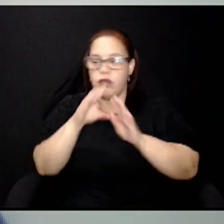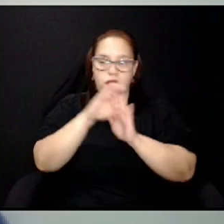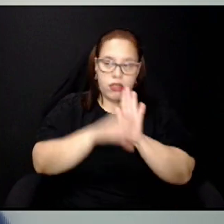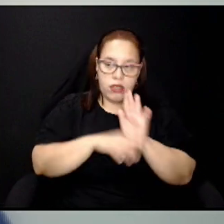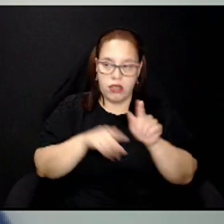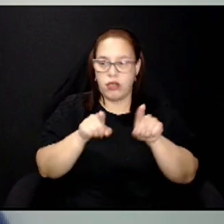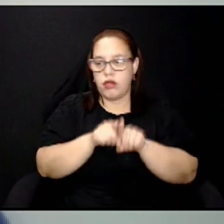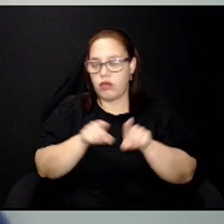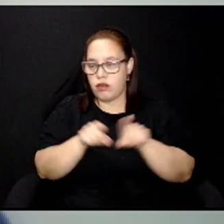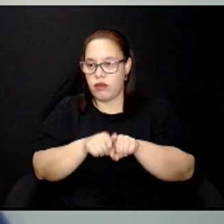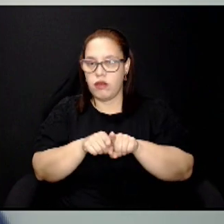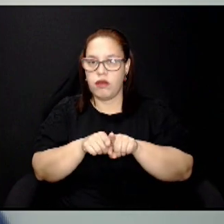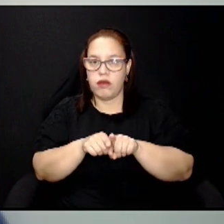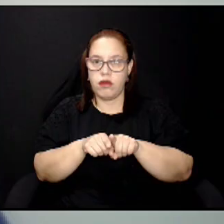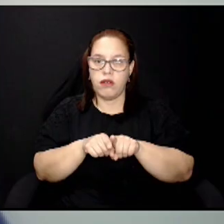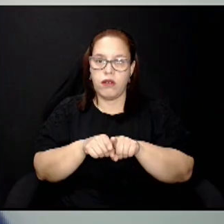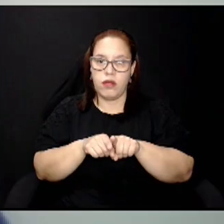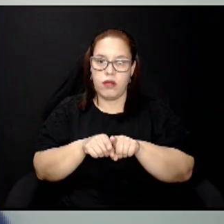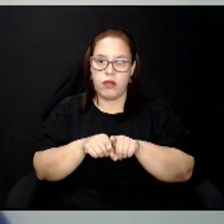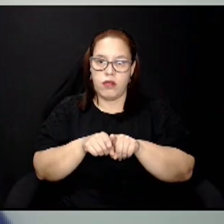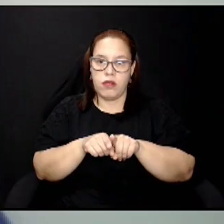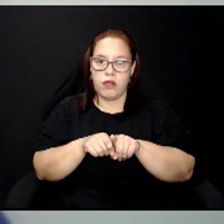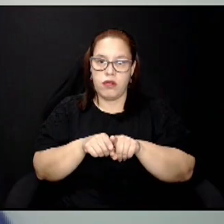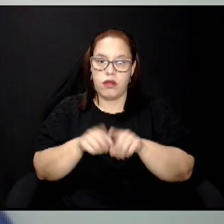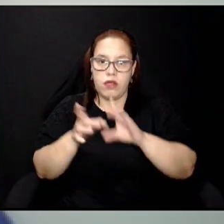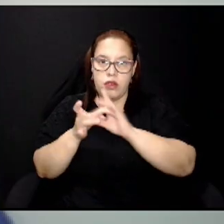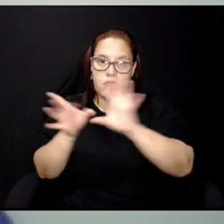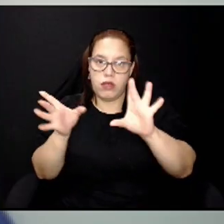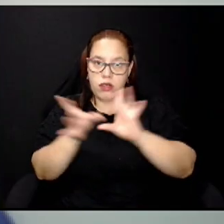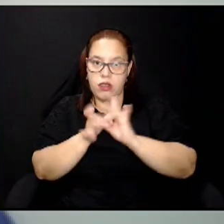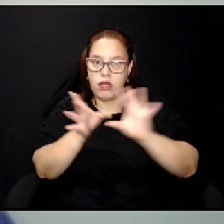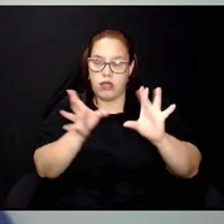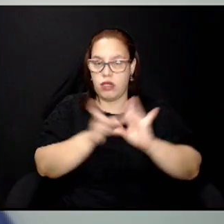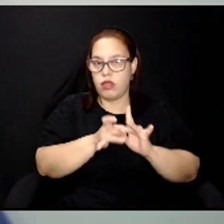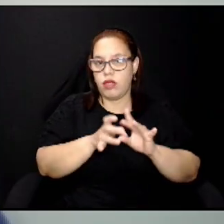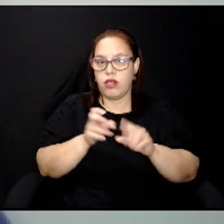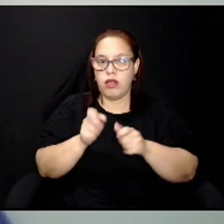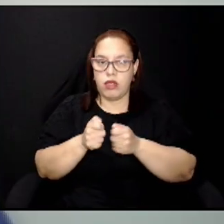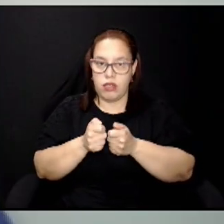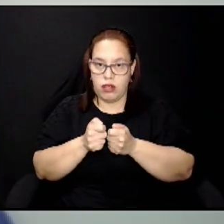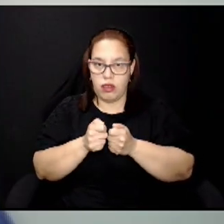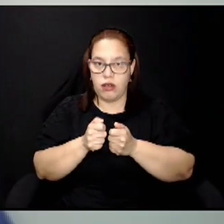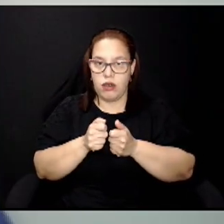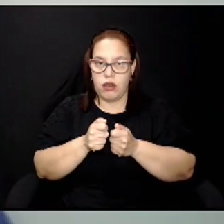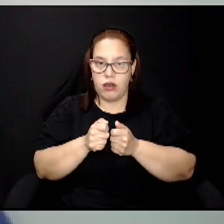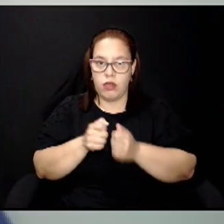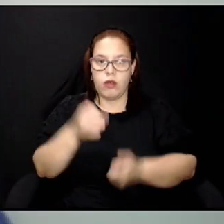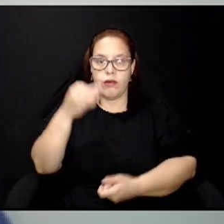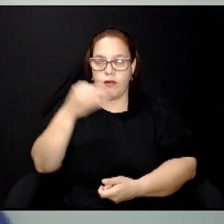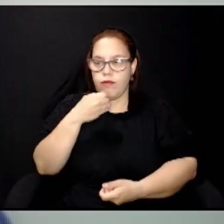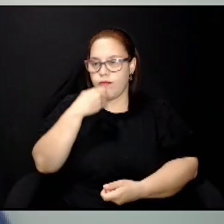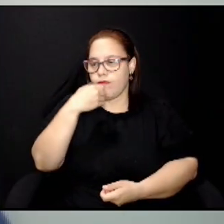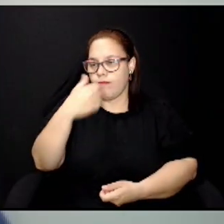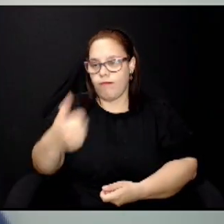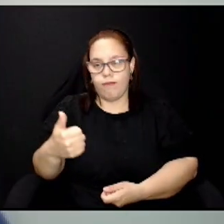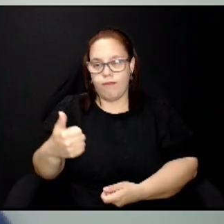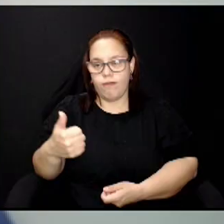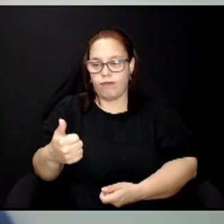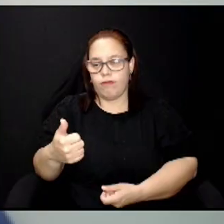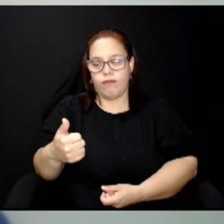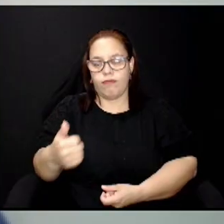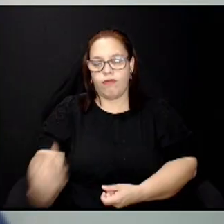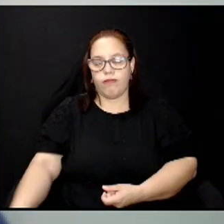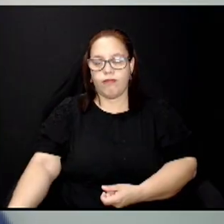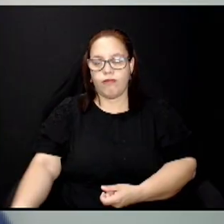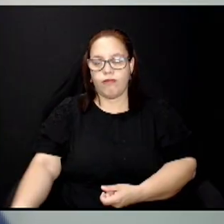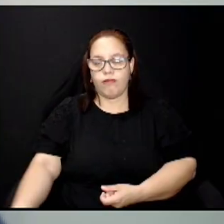a gente passou a disponibilizar esses jogos, funcionou muito bem, e acabou que aí eu